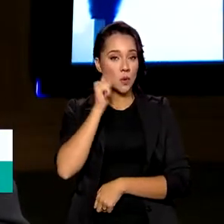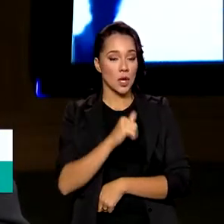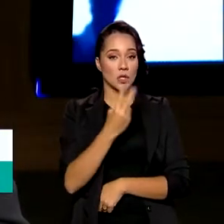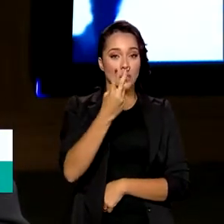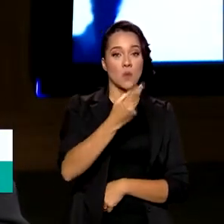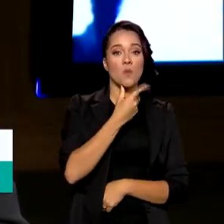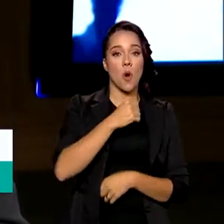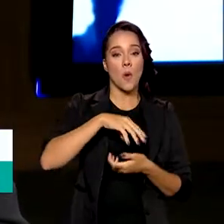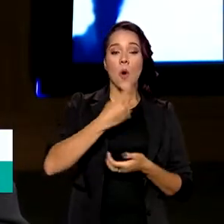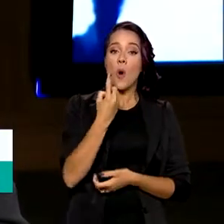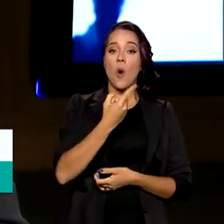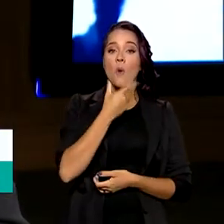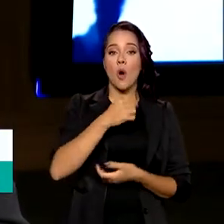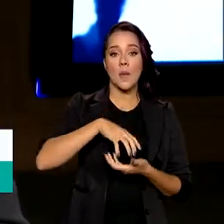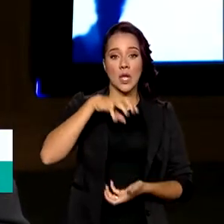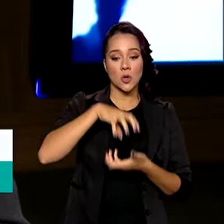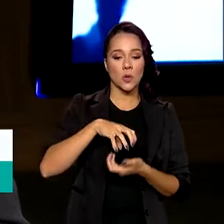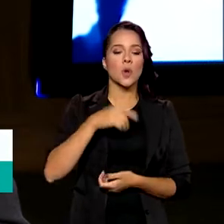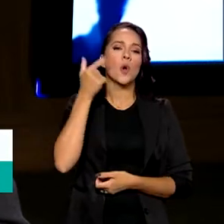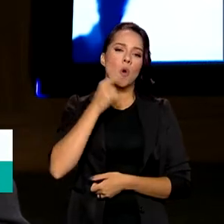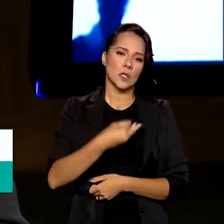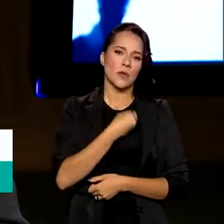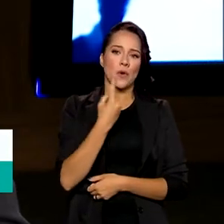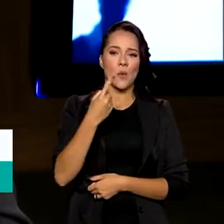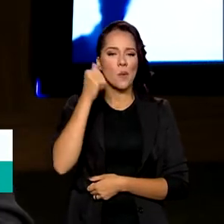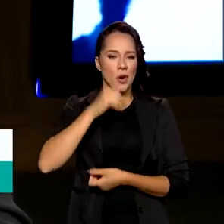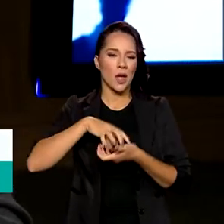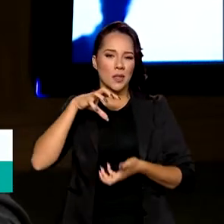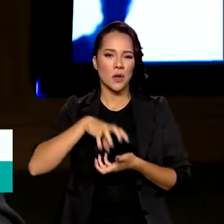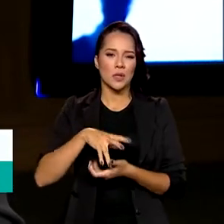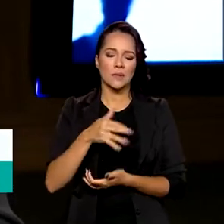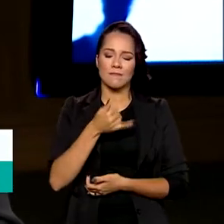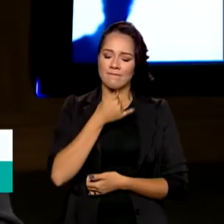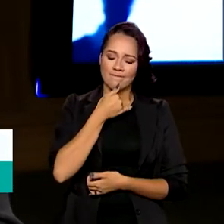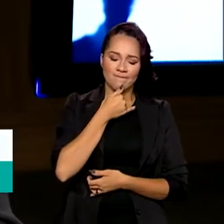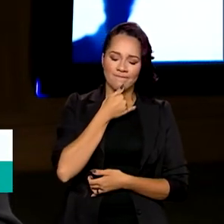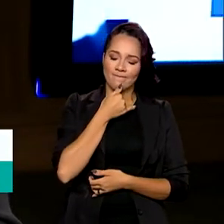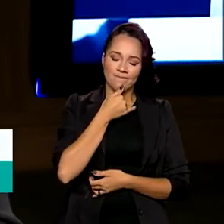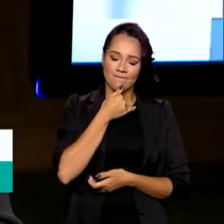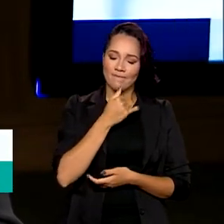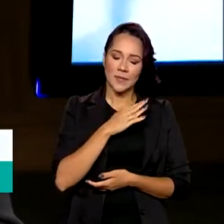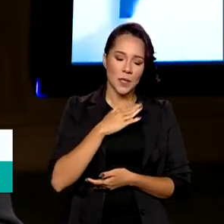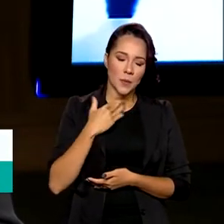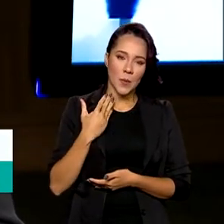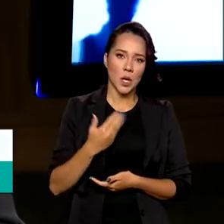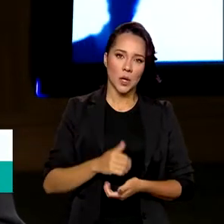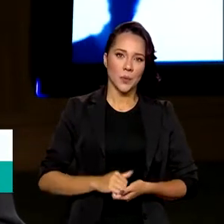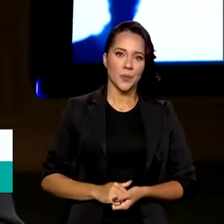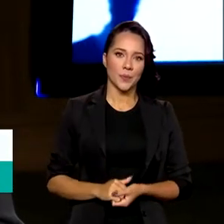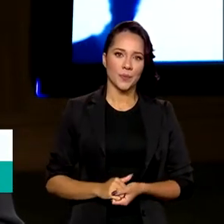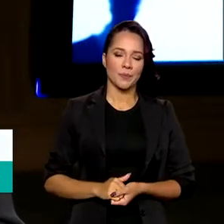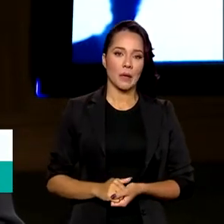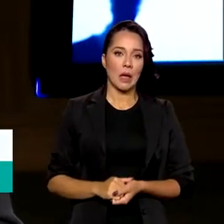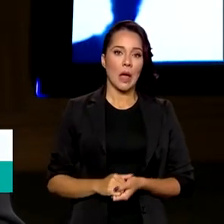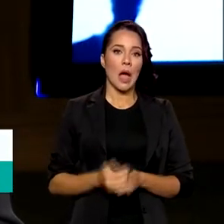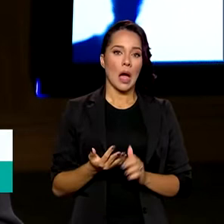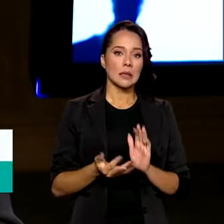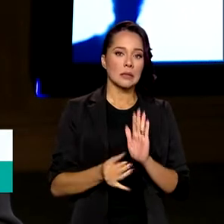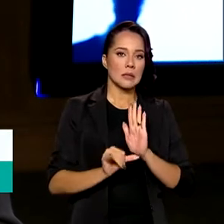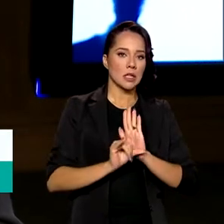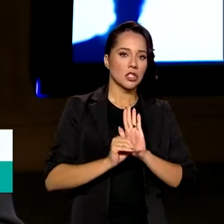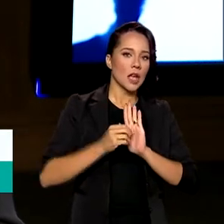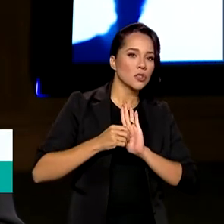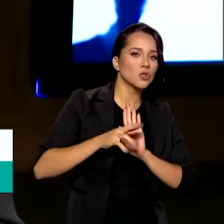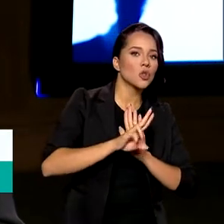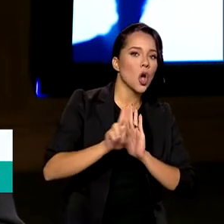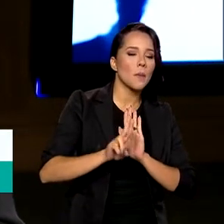e um homem idoso que foram resgatados com vida uma mulher idosa que infelizmente não resistiu aos ferimentos e morreu as identidades das vítimas